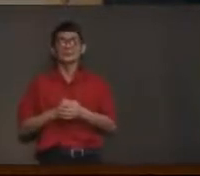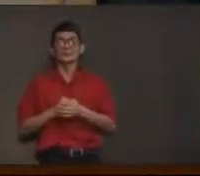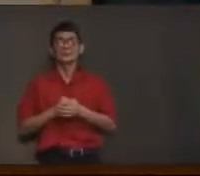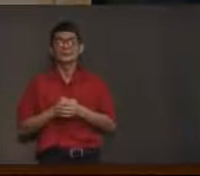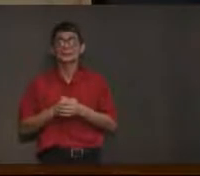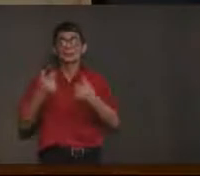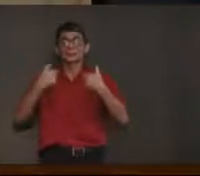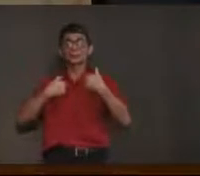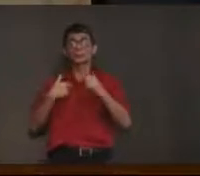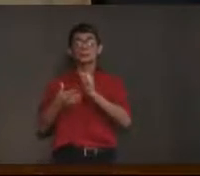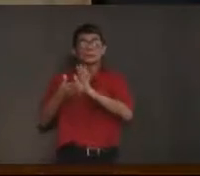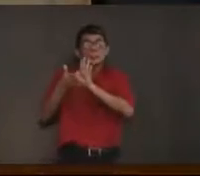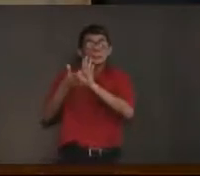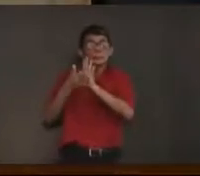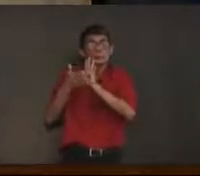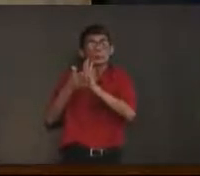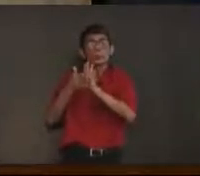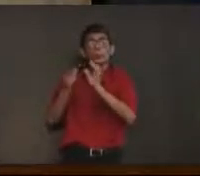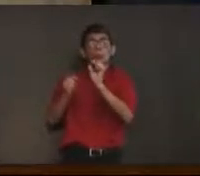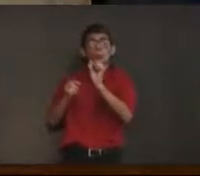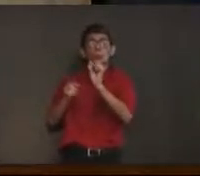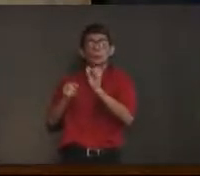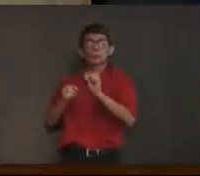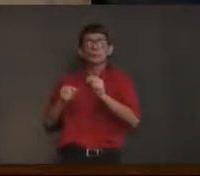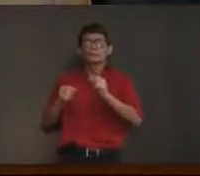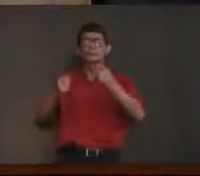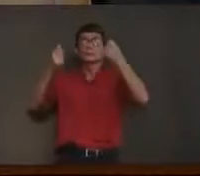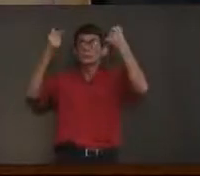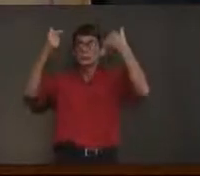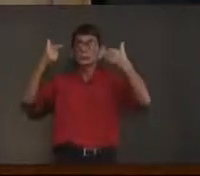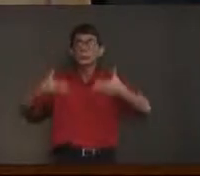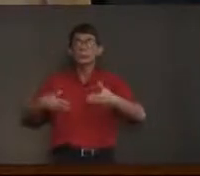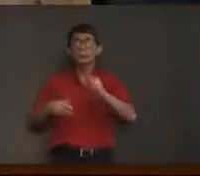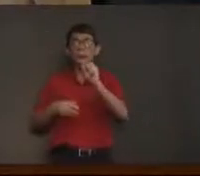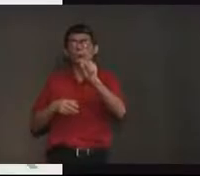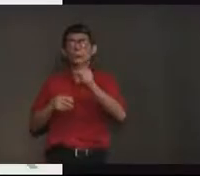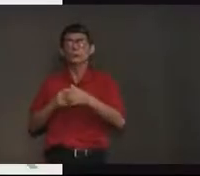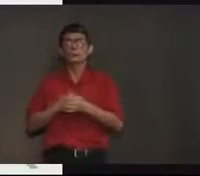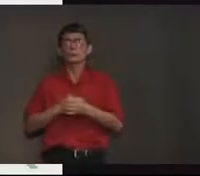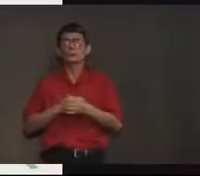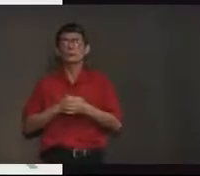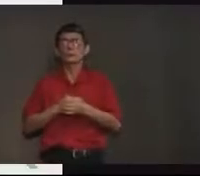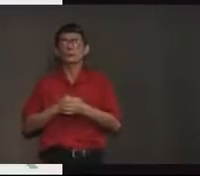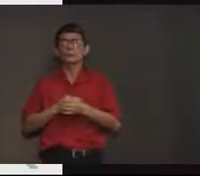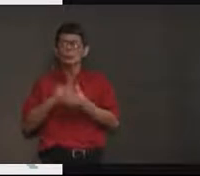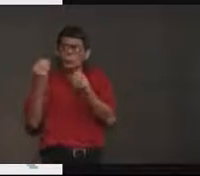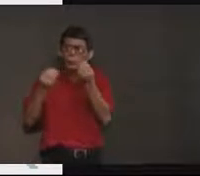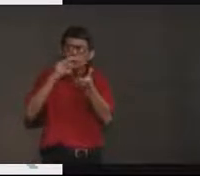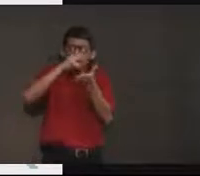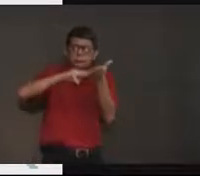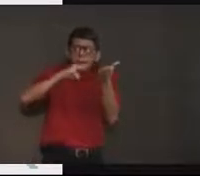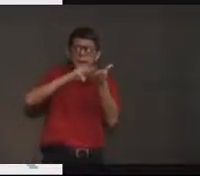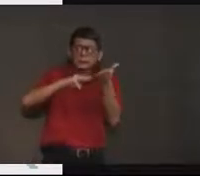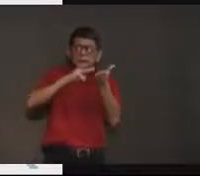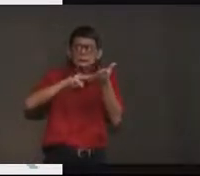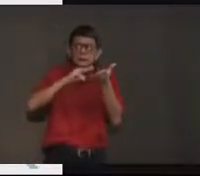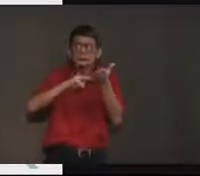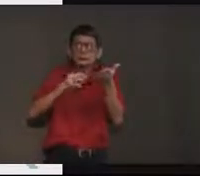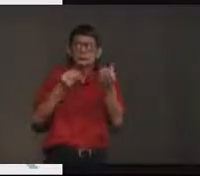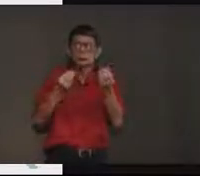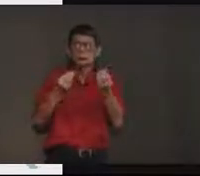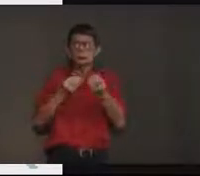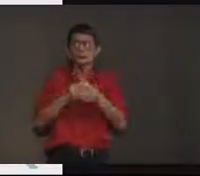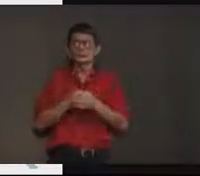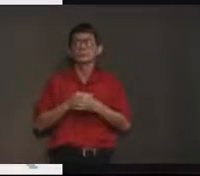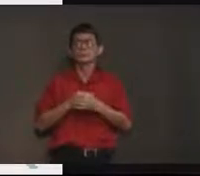era a falar um pouquinho mais desse tipo de de método que foi